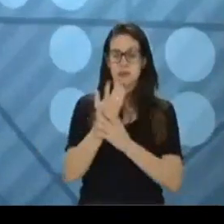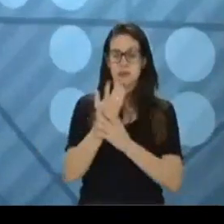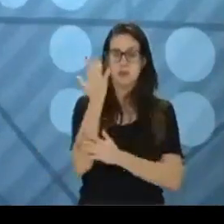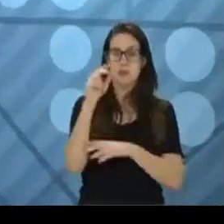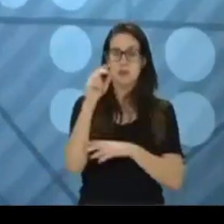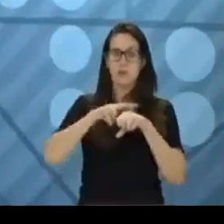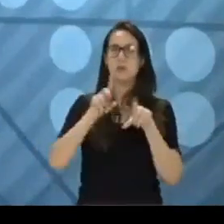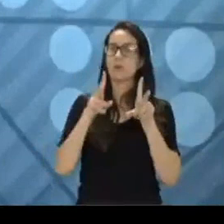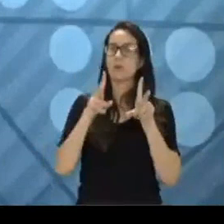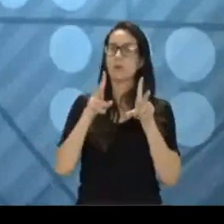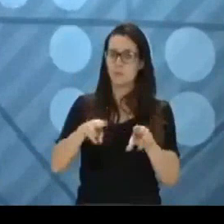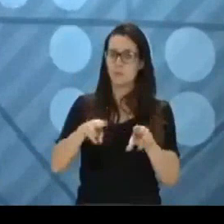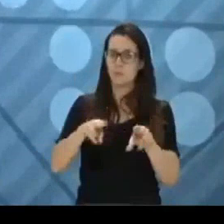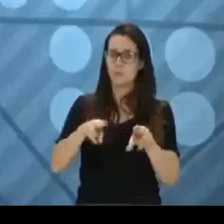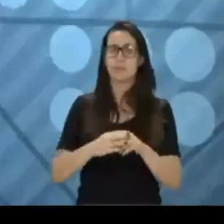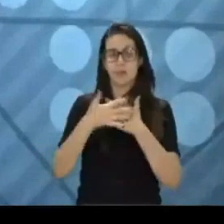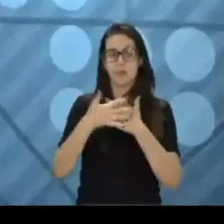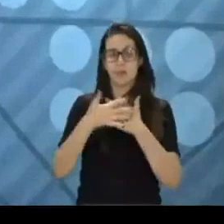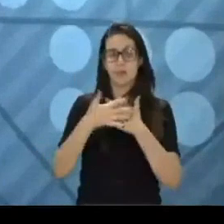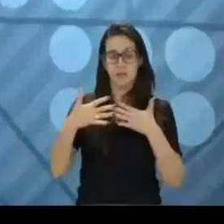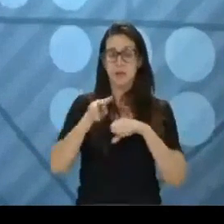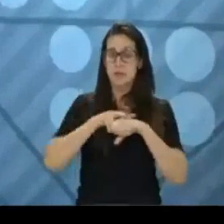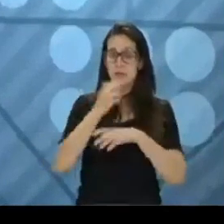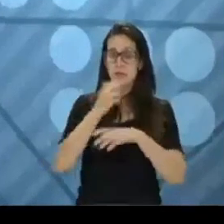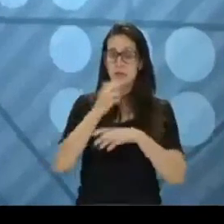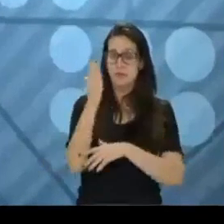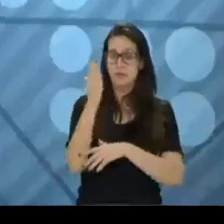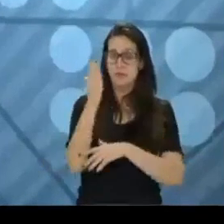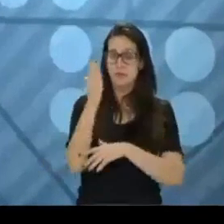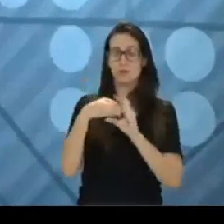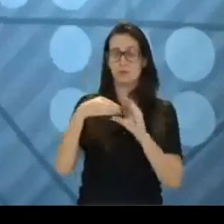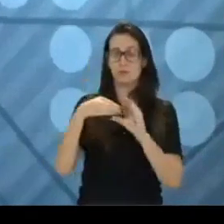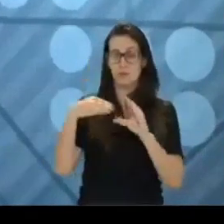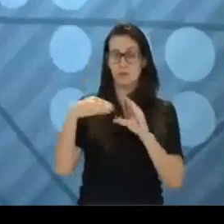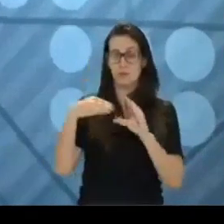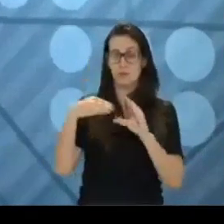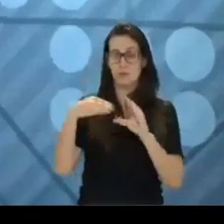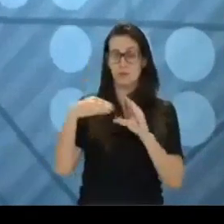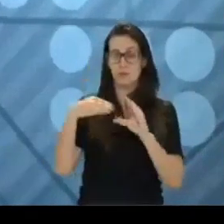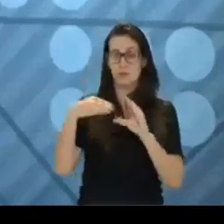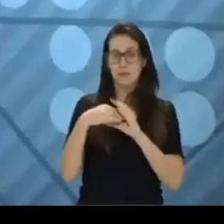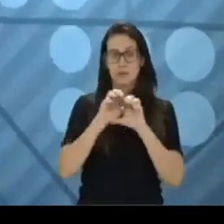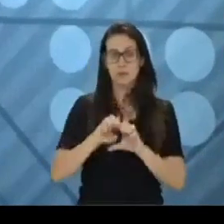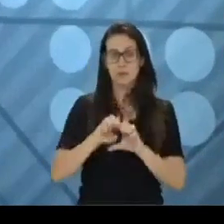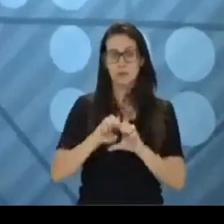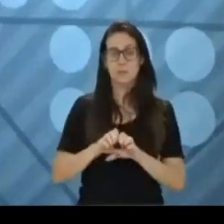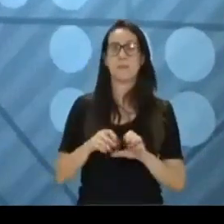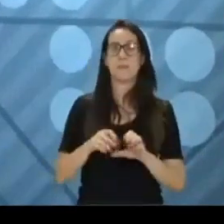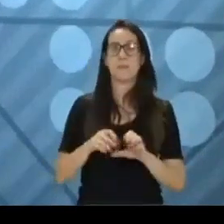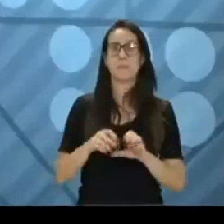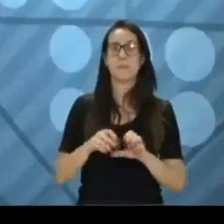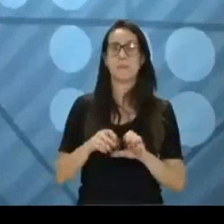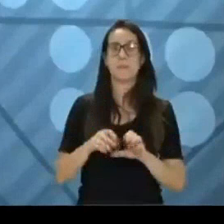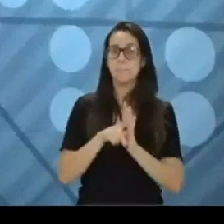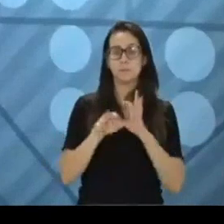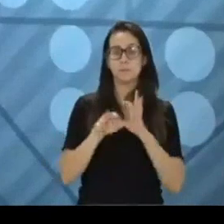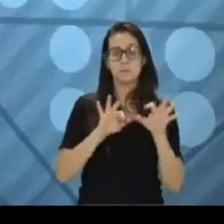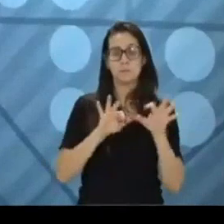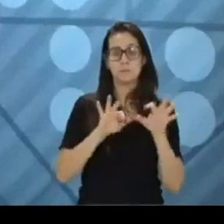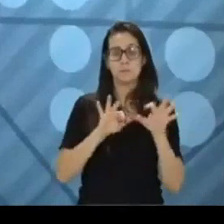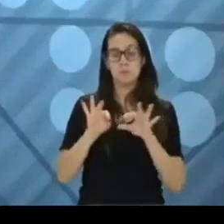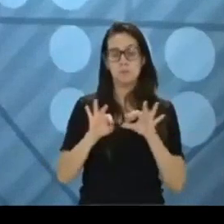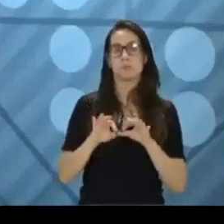ali a formação do tecido vegetal, uma vez que as células elas possuem as estruturas características da célula vegetal, então elas se